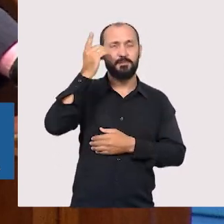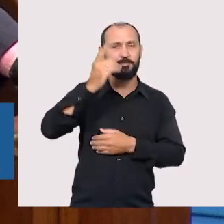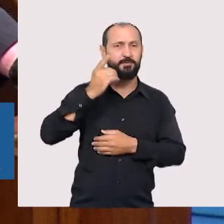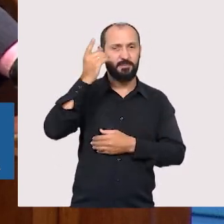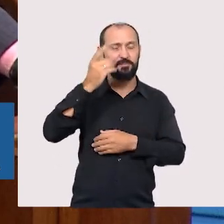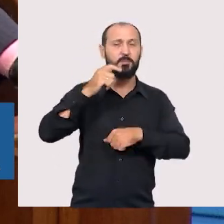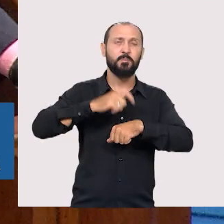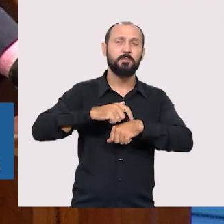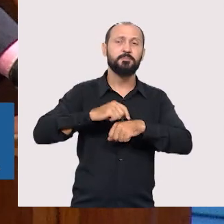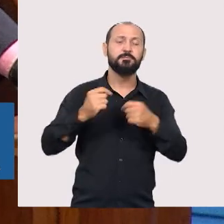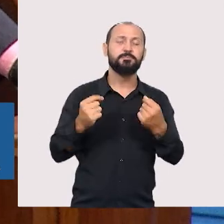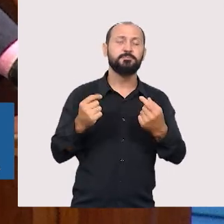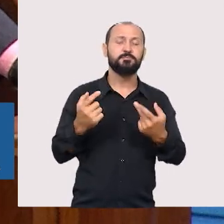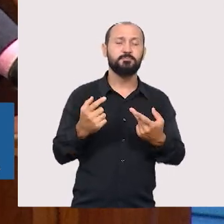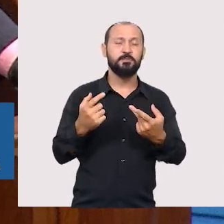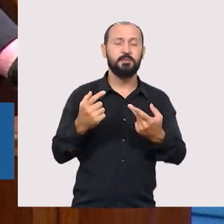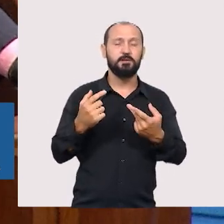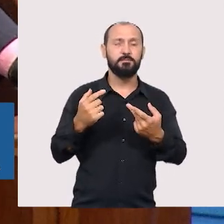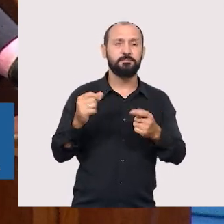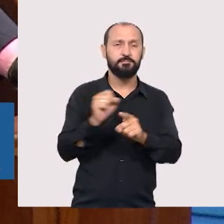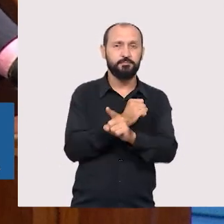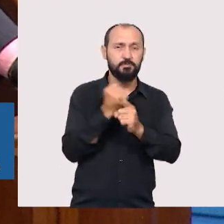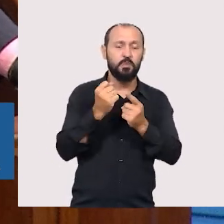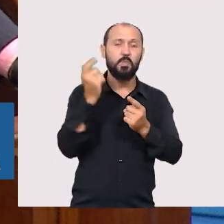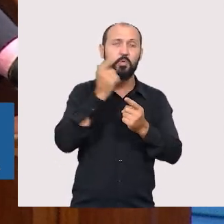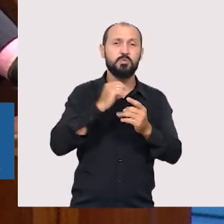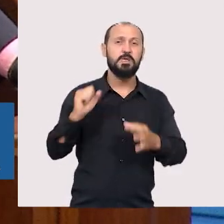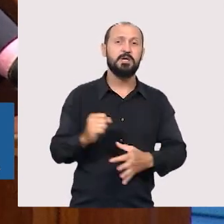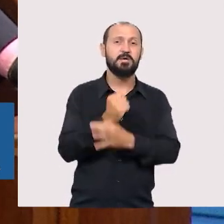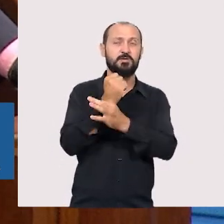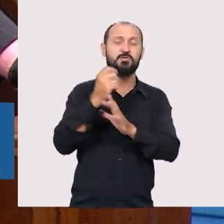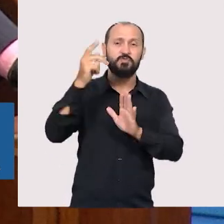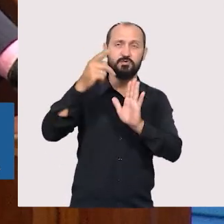situação. E que tenhamos, deputado, um momento em que a